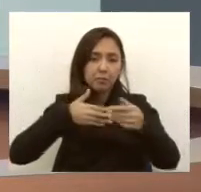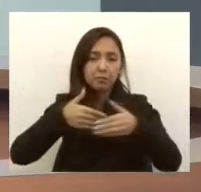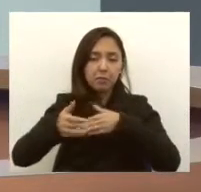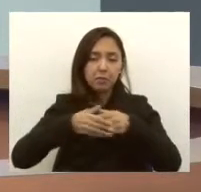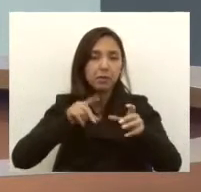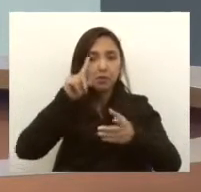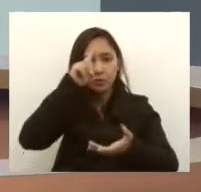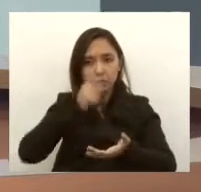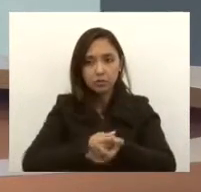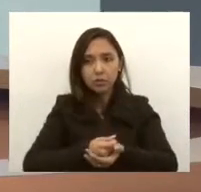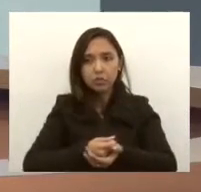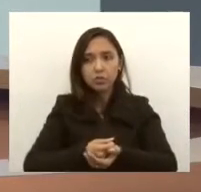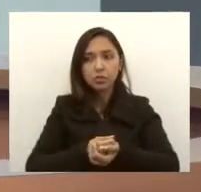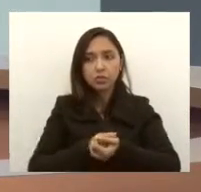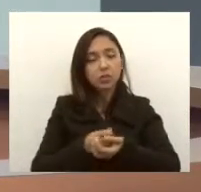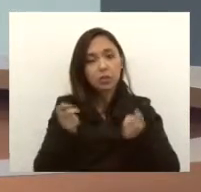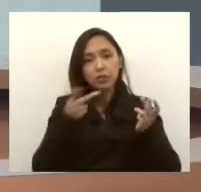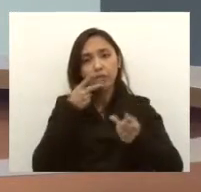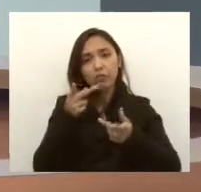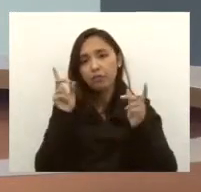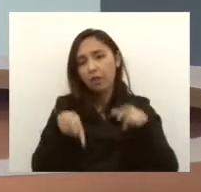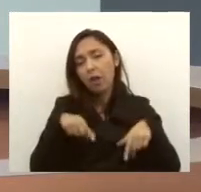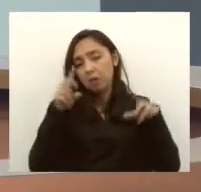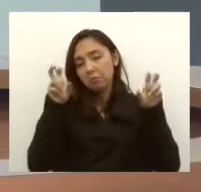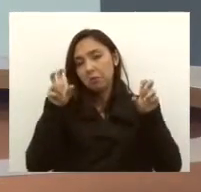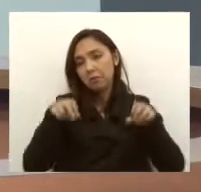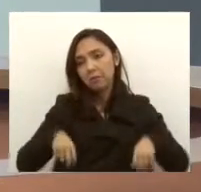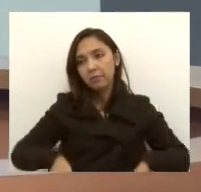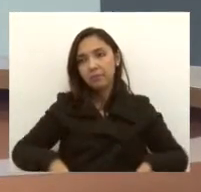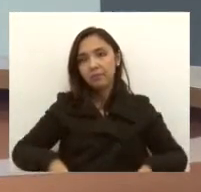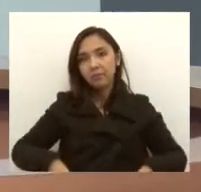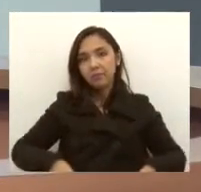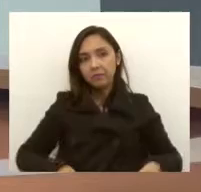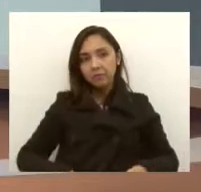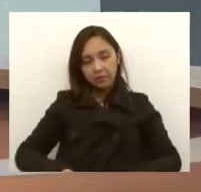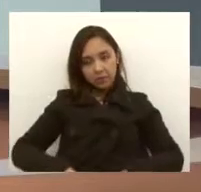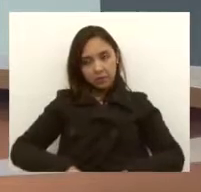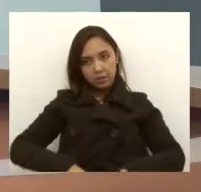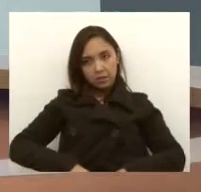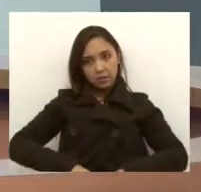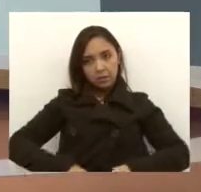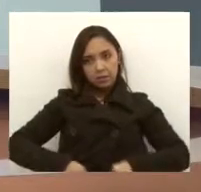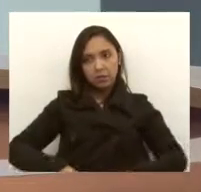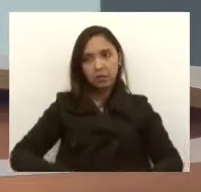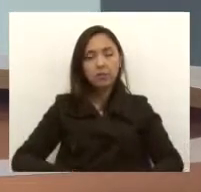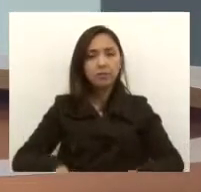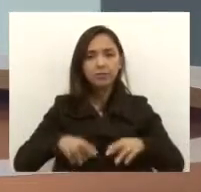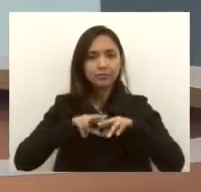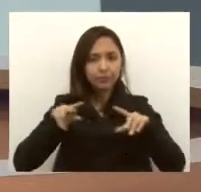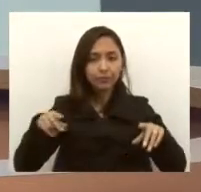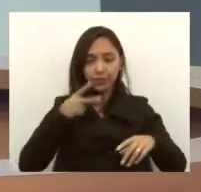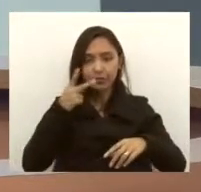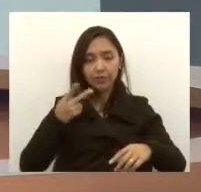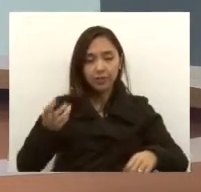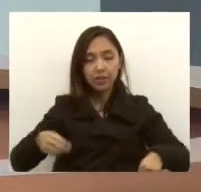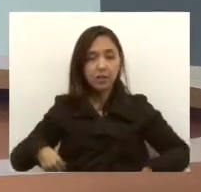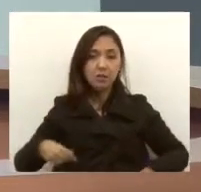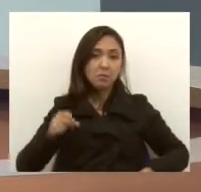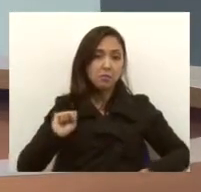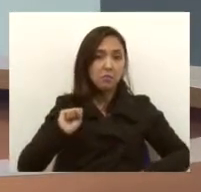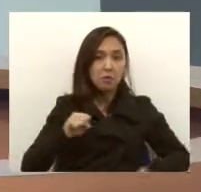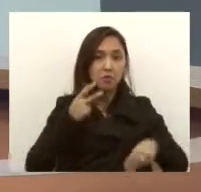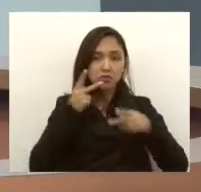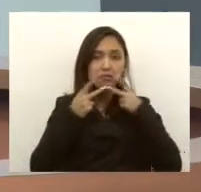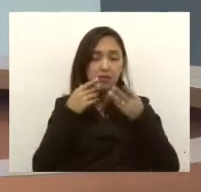quiser falar aqui sobre pá carregadeira, eu vou dizer que é importante a pá carregadeira, que ela tem uma função de carregar as coisas. Meu, aqui se fala sobre tudo